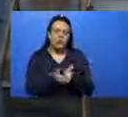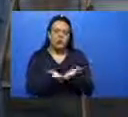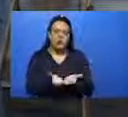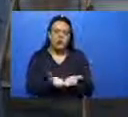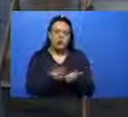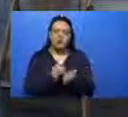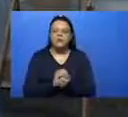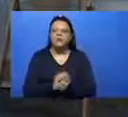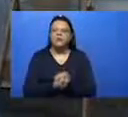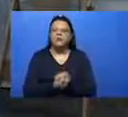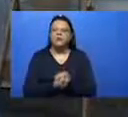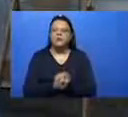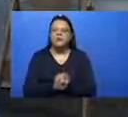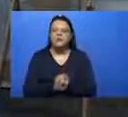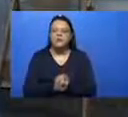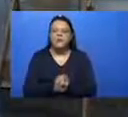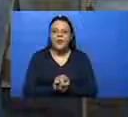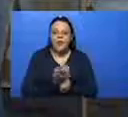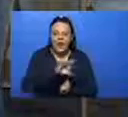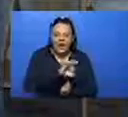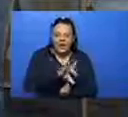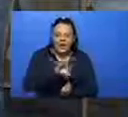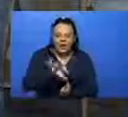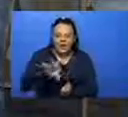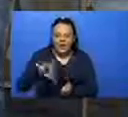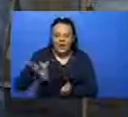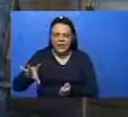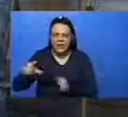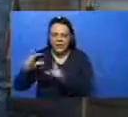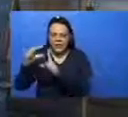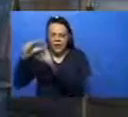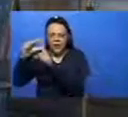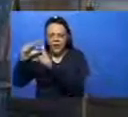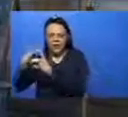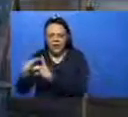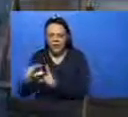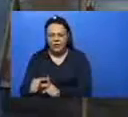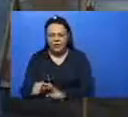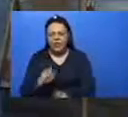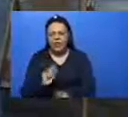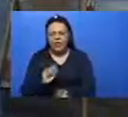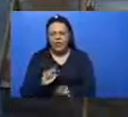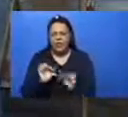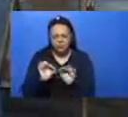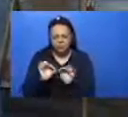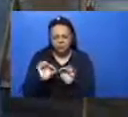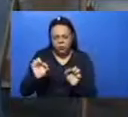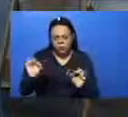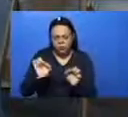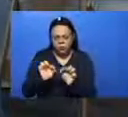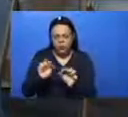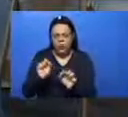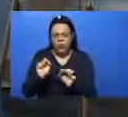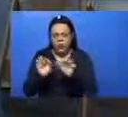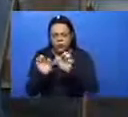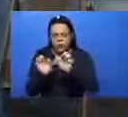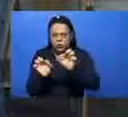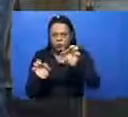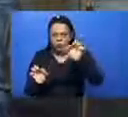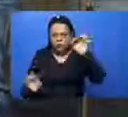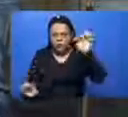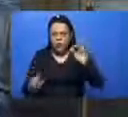separado cada um desses termos aqui, o que é o raio, o que é a circunferência, o que é o